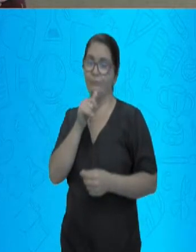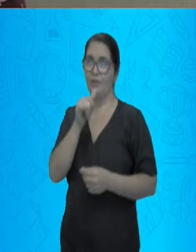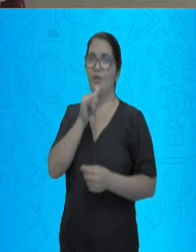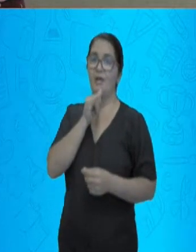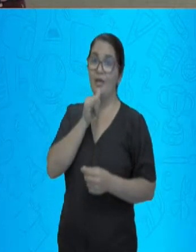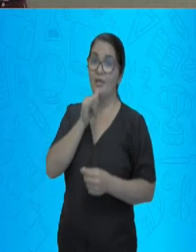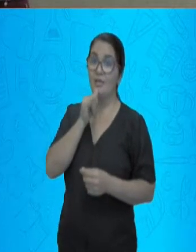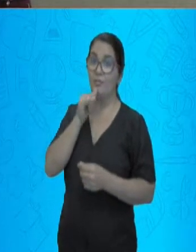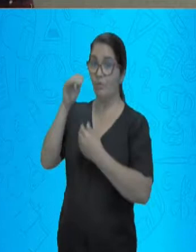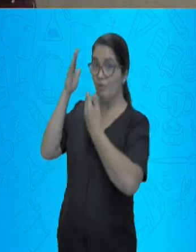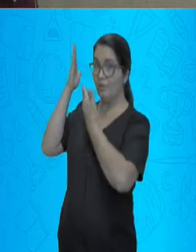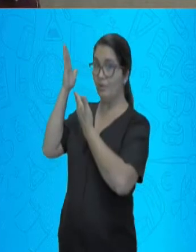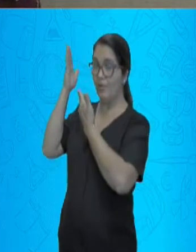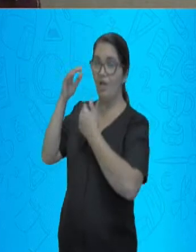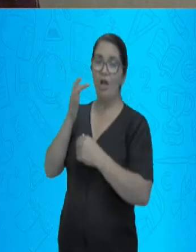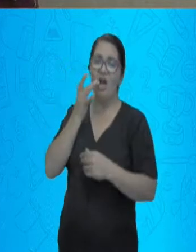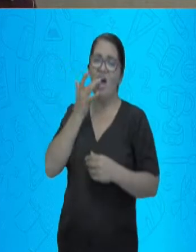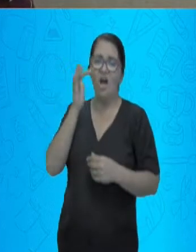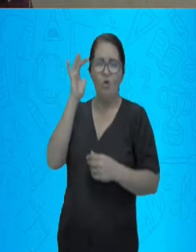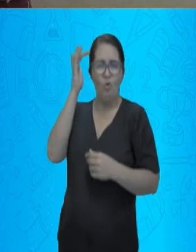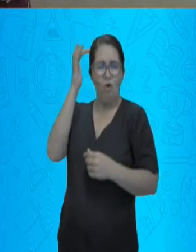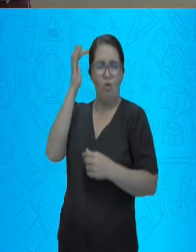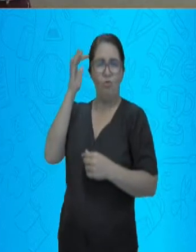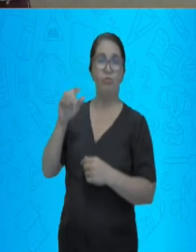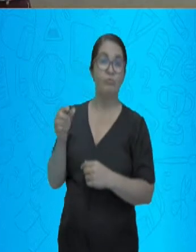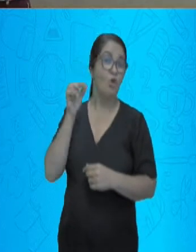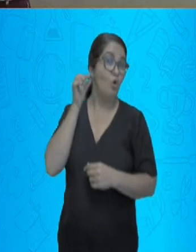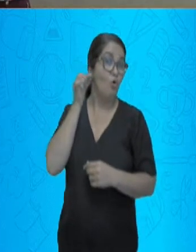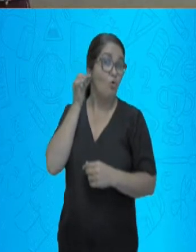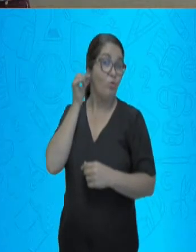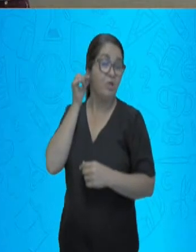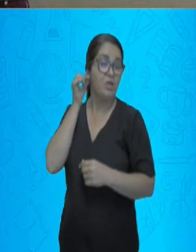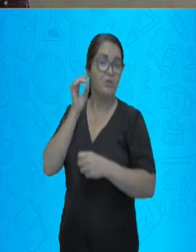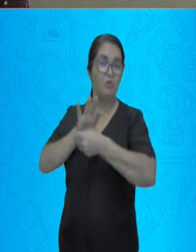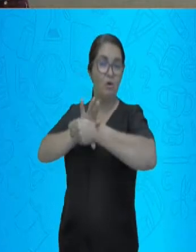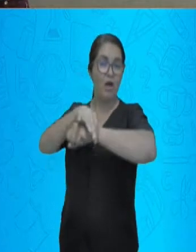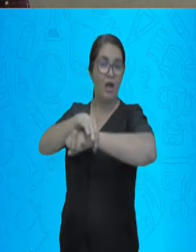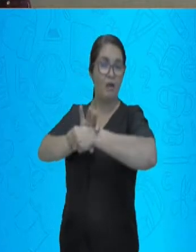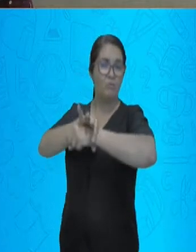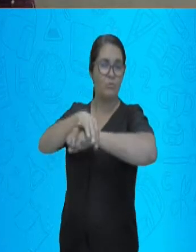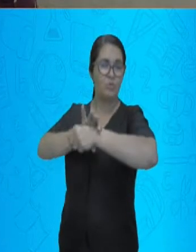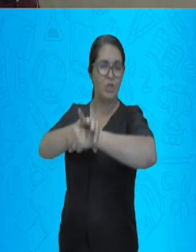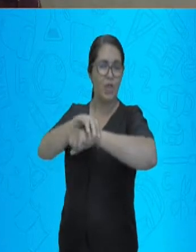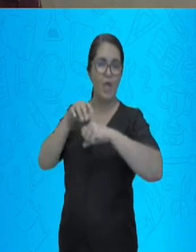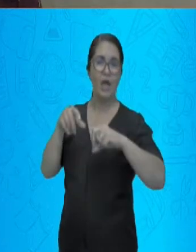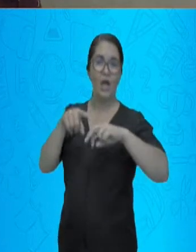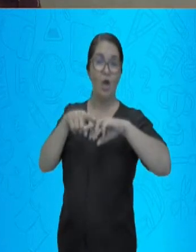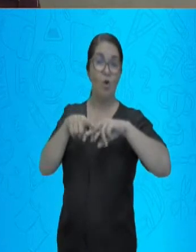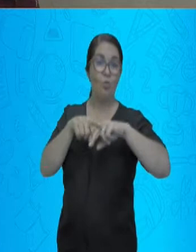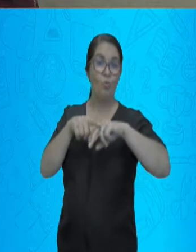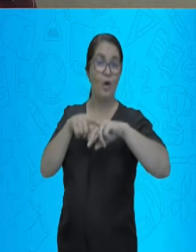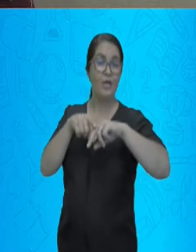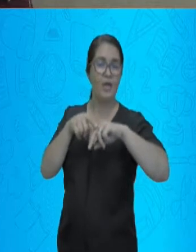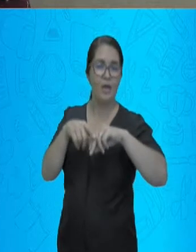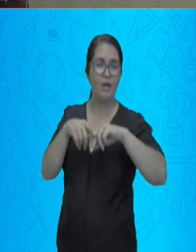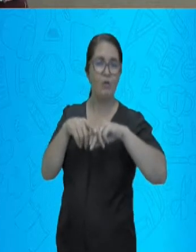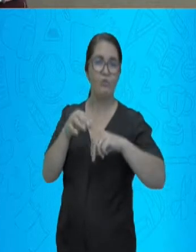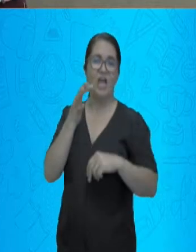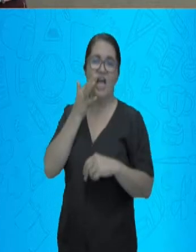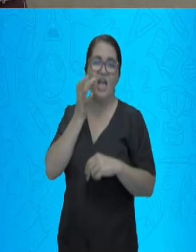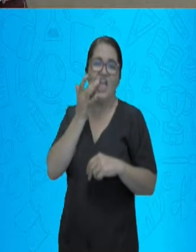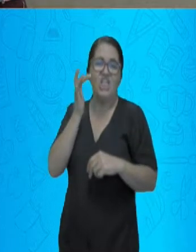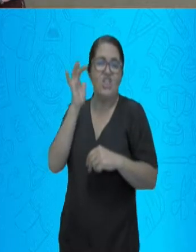a pulseira de ouro que você tem, o brinco de ouro que você tem, nós vamos falar sobre ele depois,